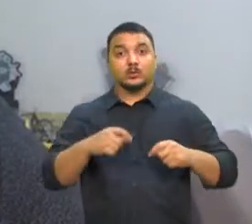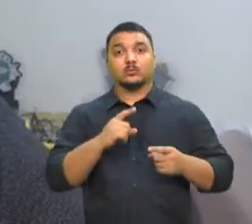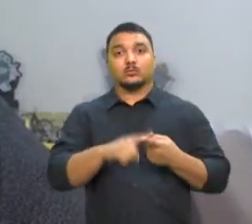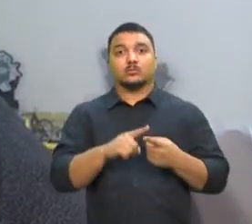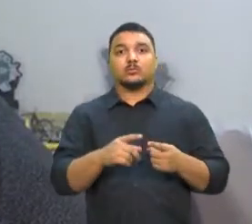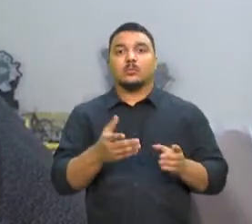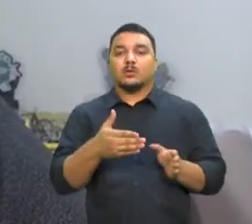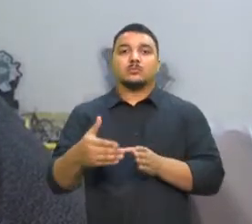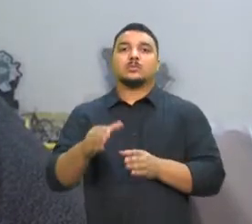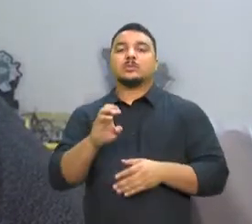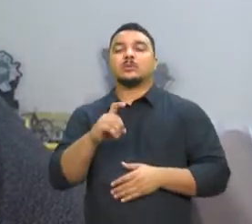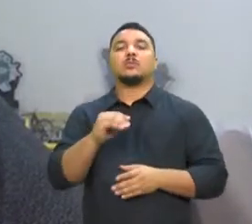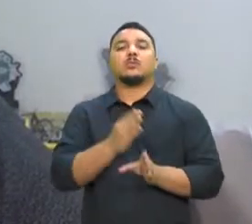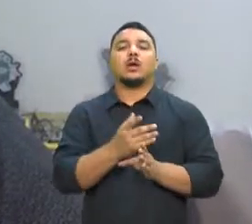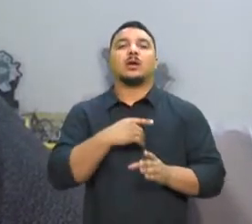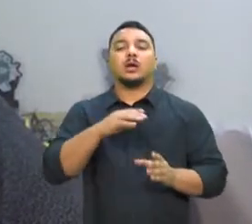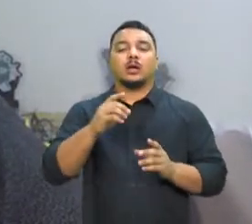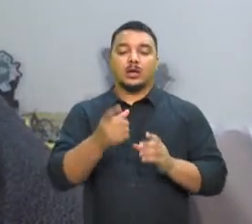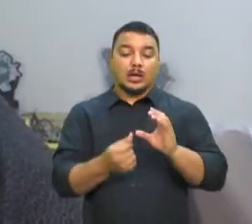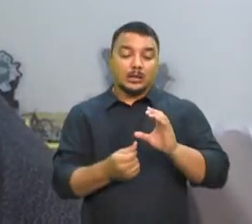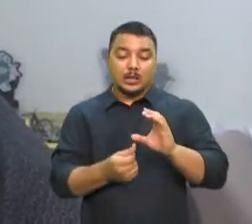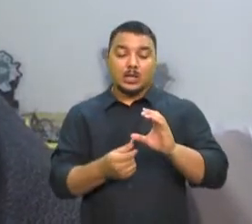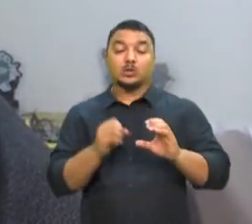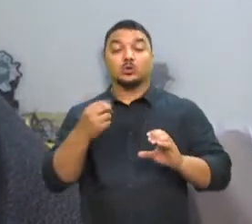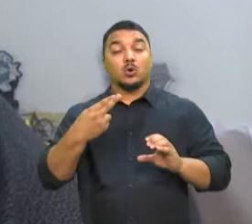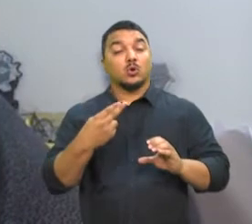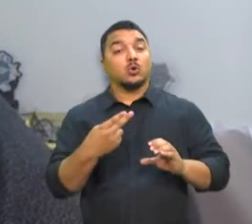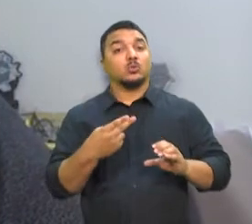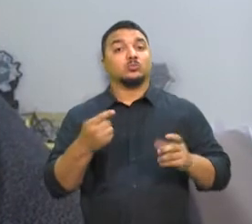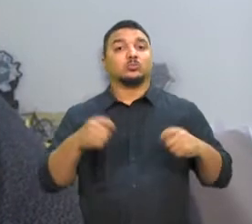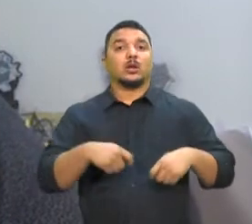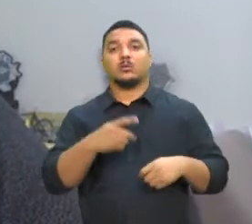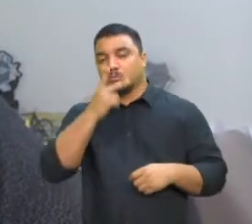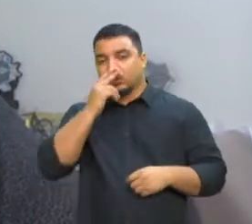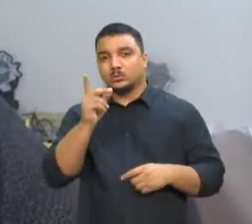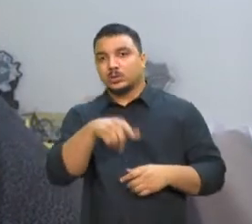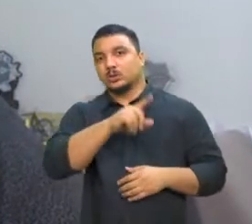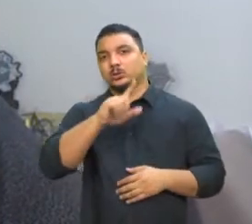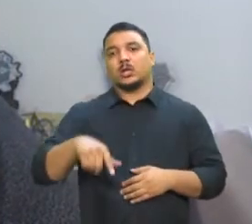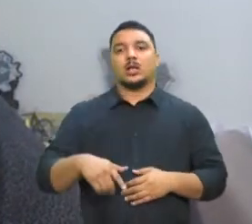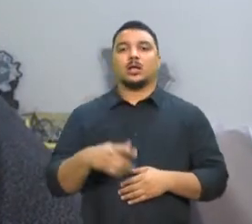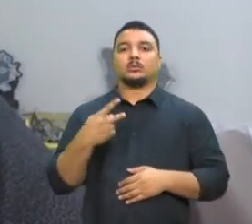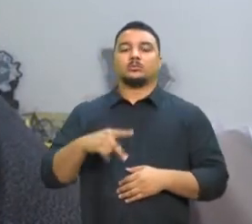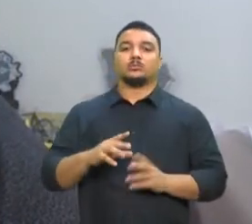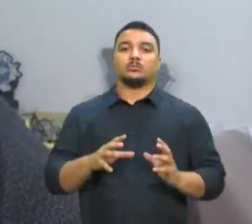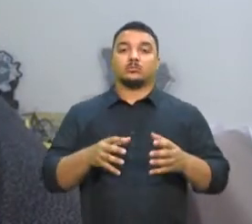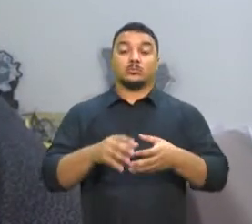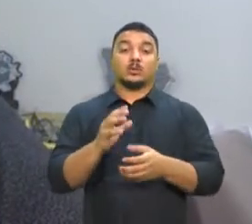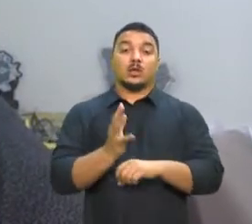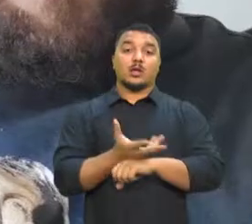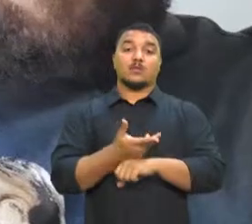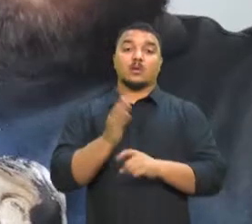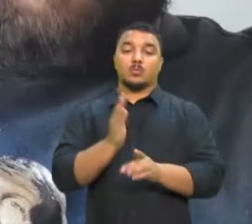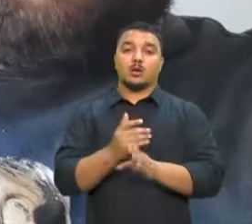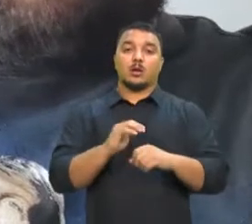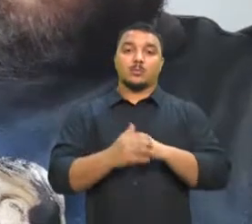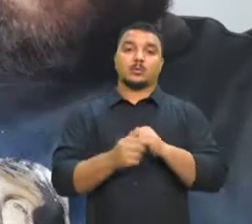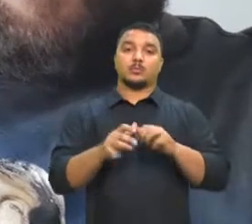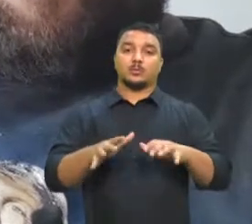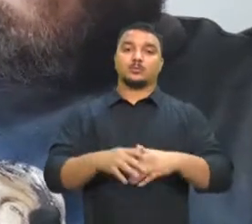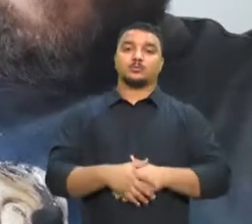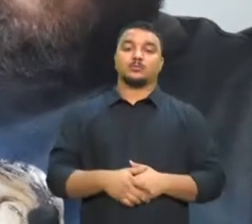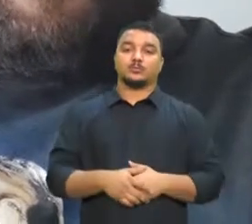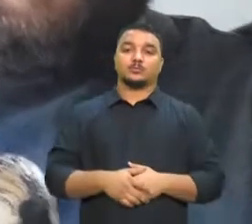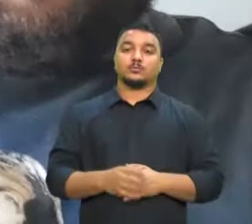algum cliente e que, porventura, tenham que ter sido cancelado os seus eventos por conta da pandemia. O produtor